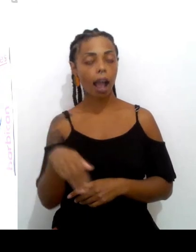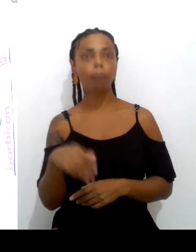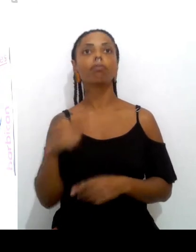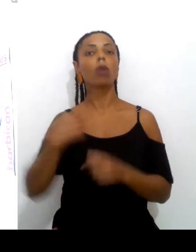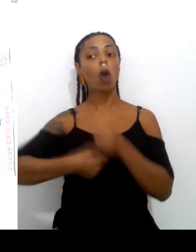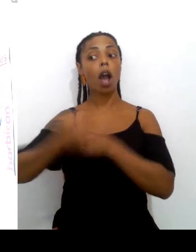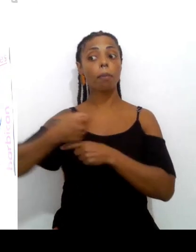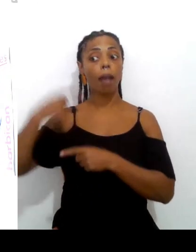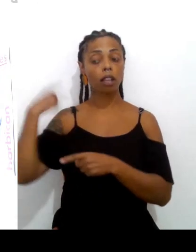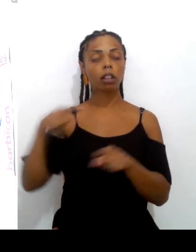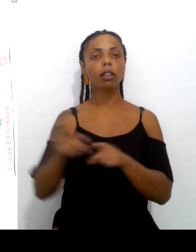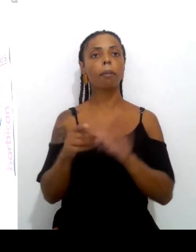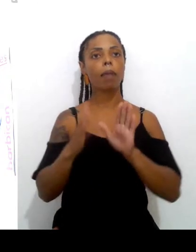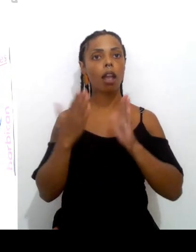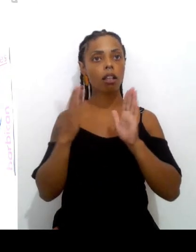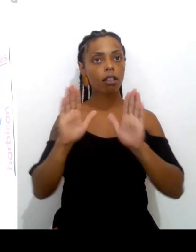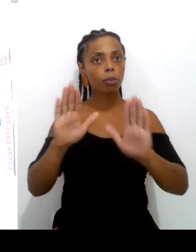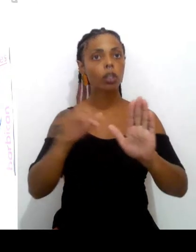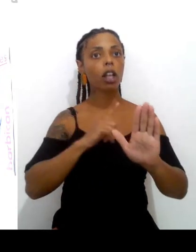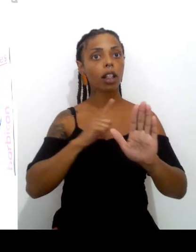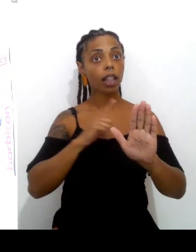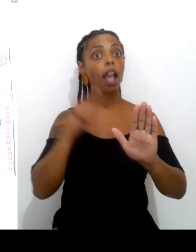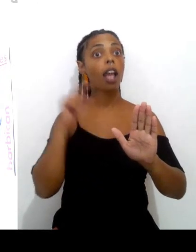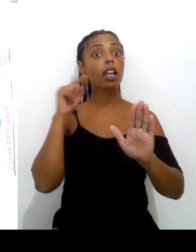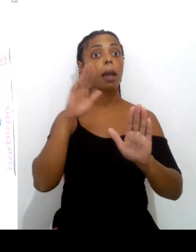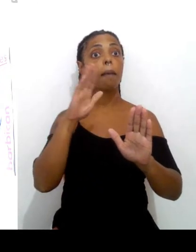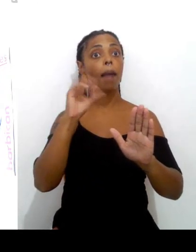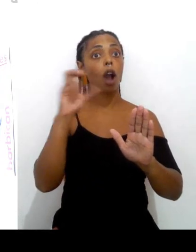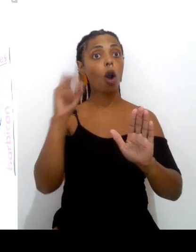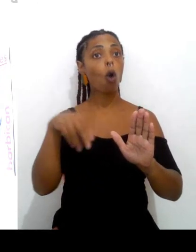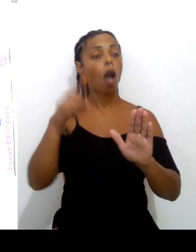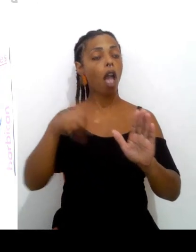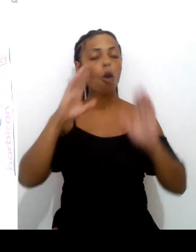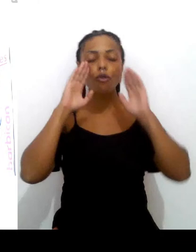foi o foco para o debates de histórias